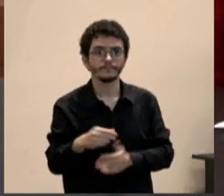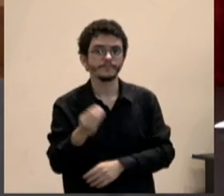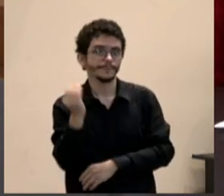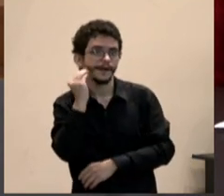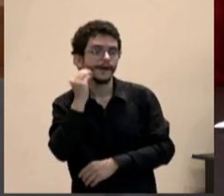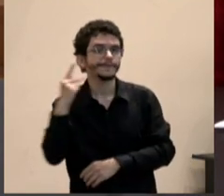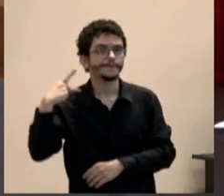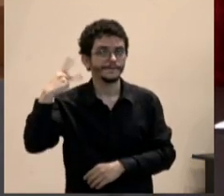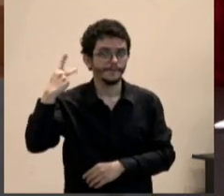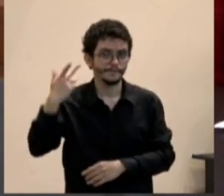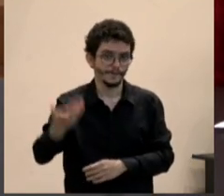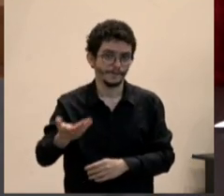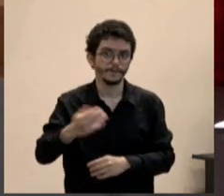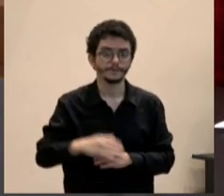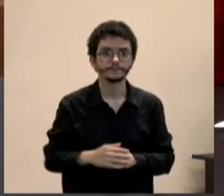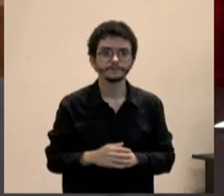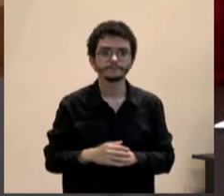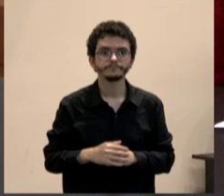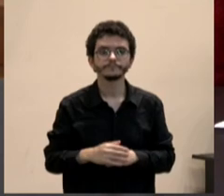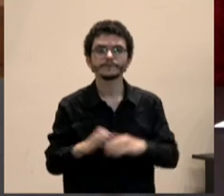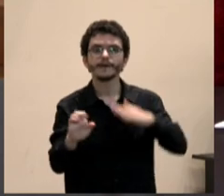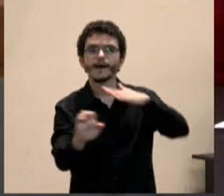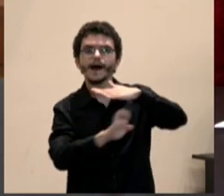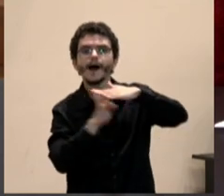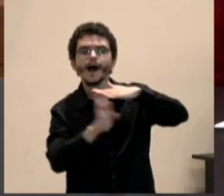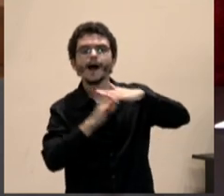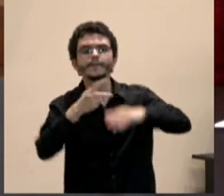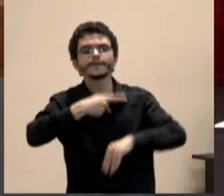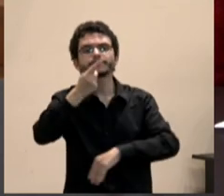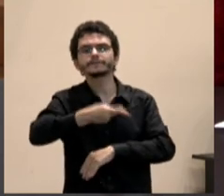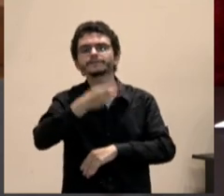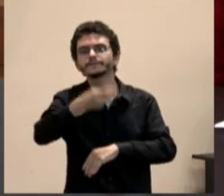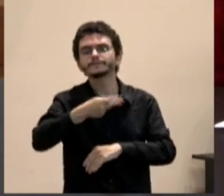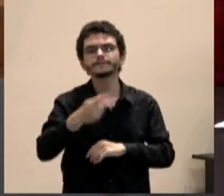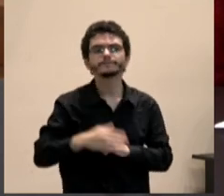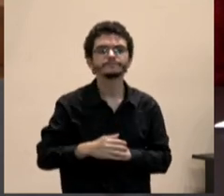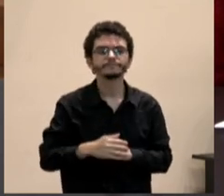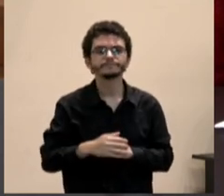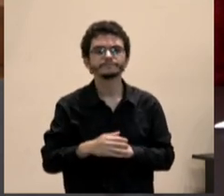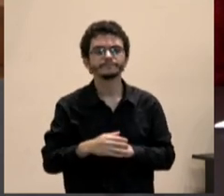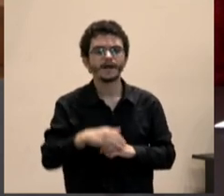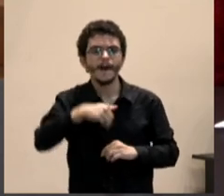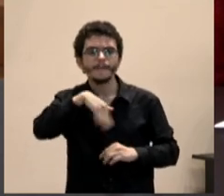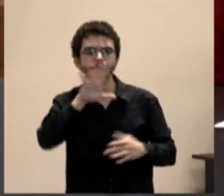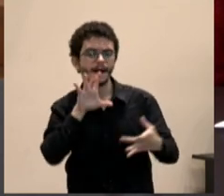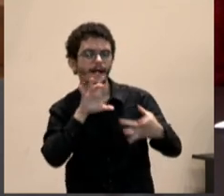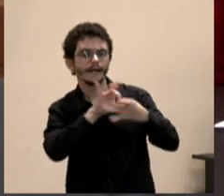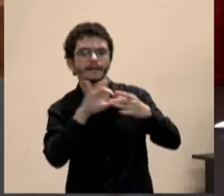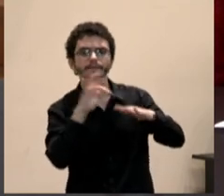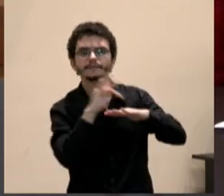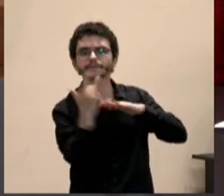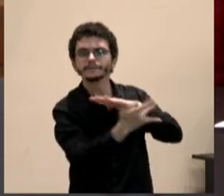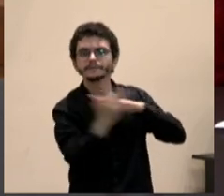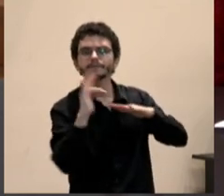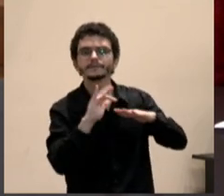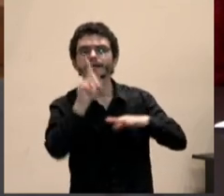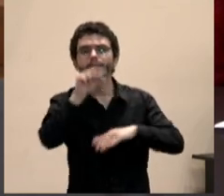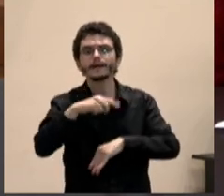vereador, e a empresa estava dizendo que dá mais engajamento na mídia é